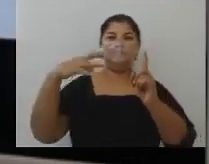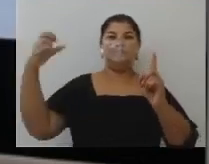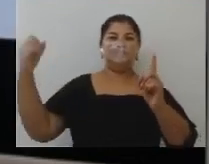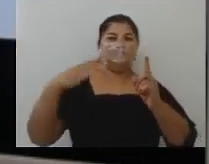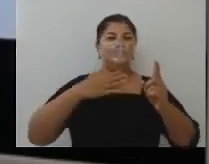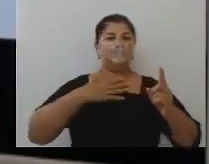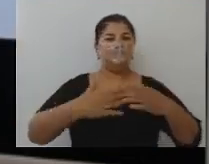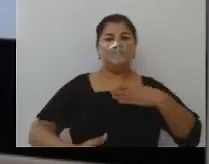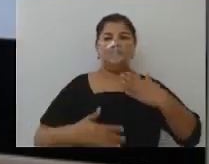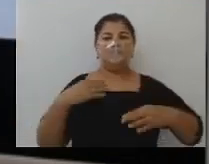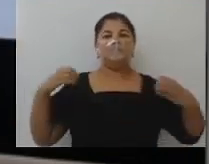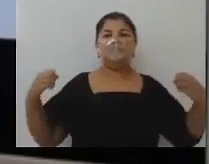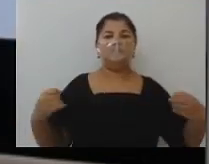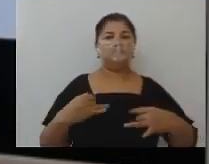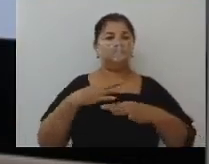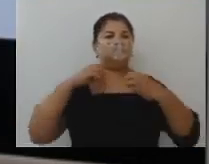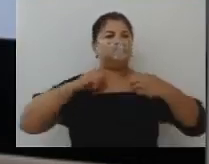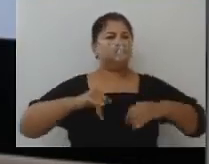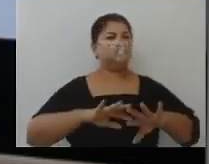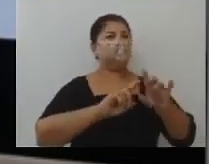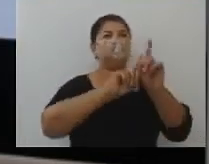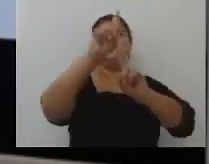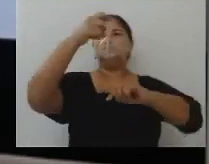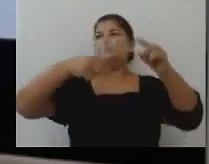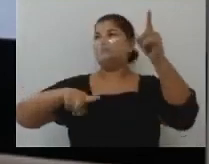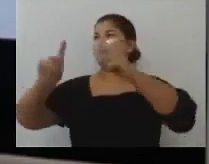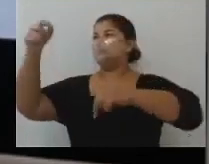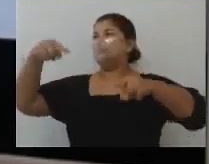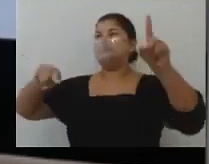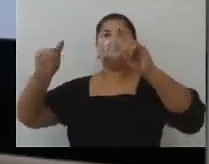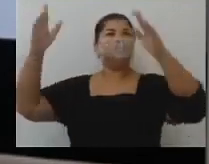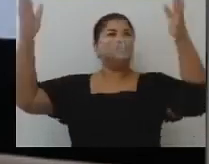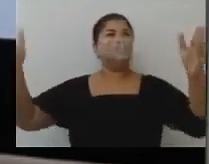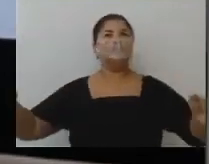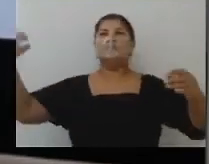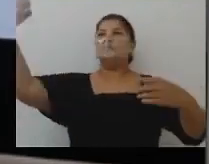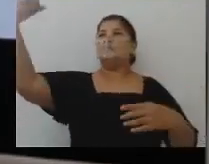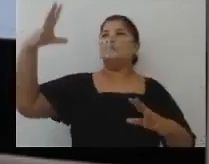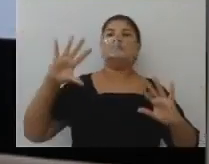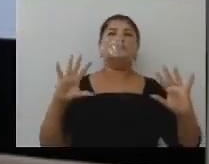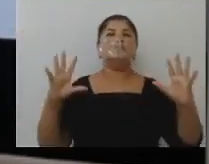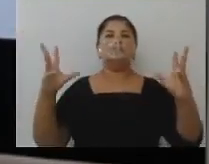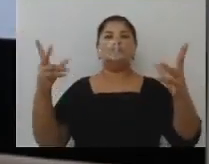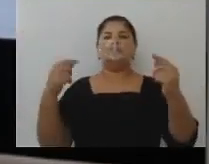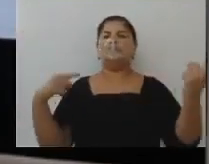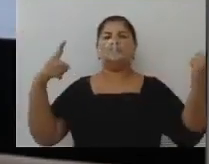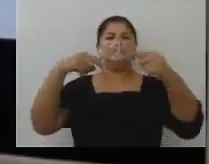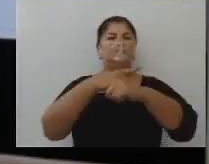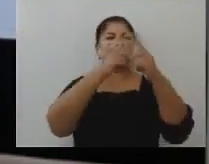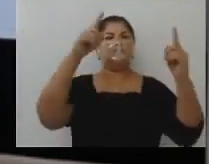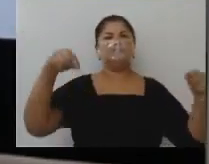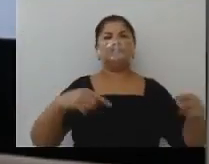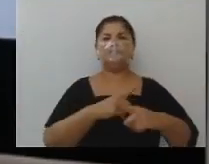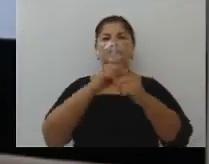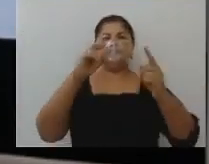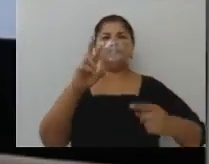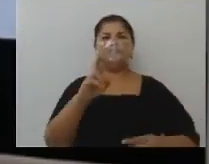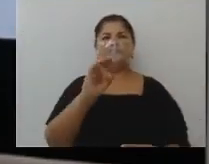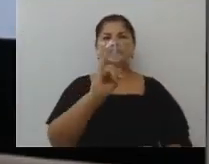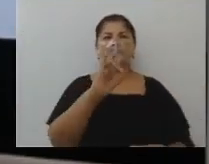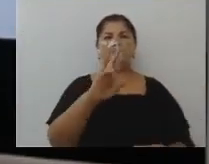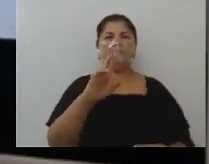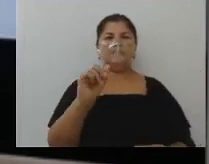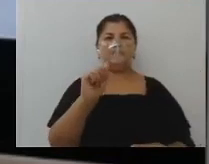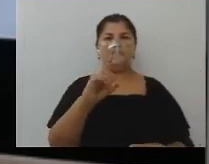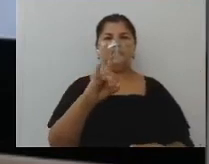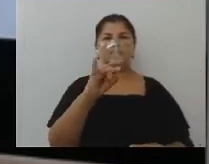corpo emite radiação, a parede, a luz, o seu monitor, tudo emite radiação. E aí você tem várias faixas, faixa